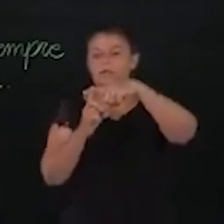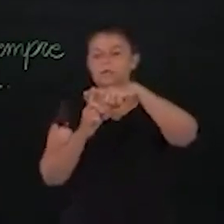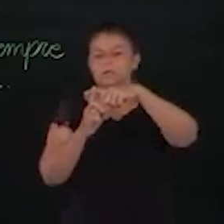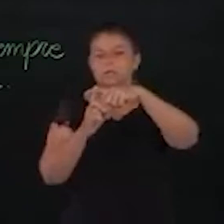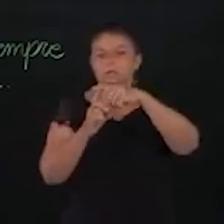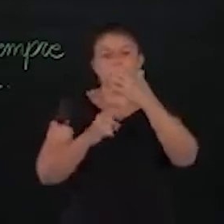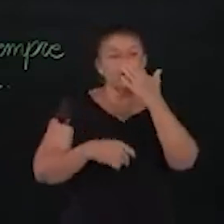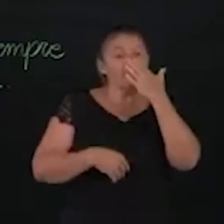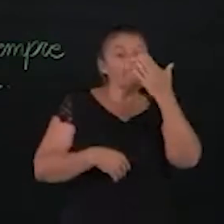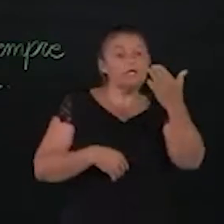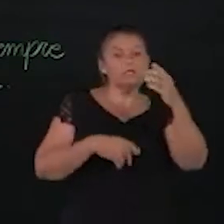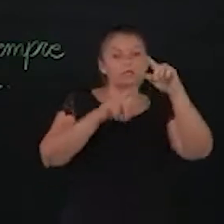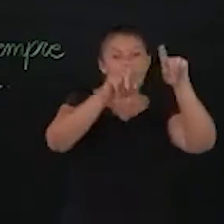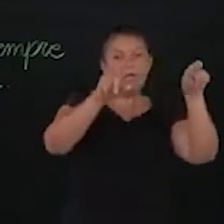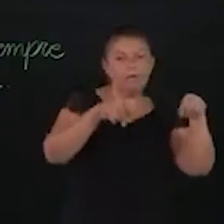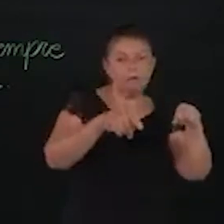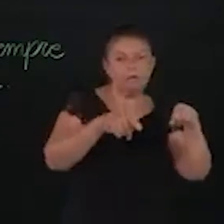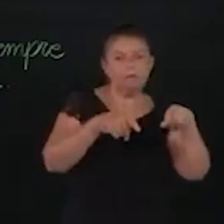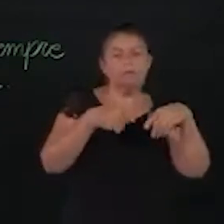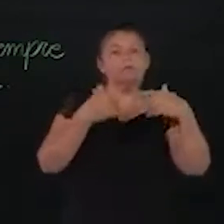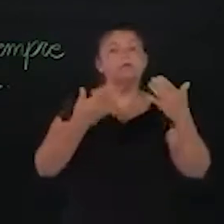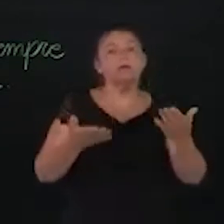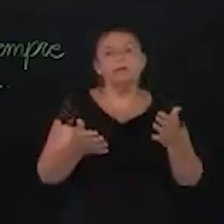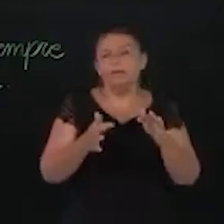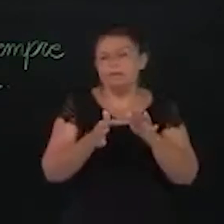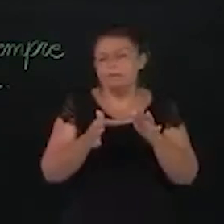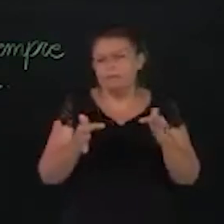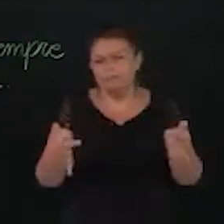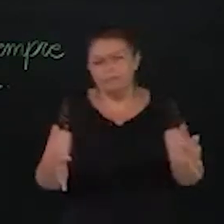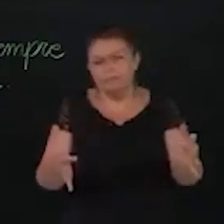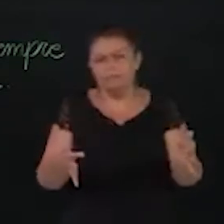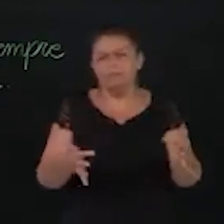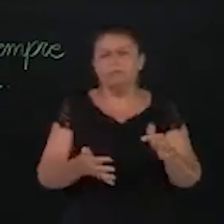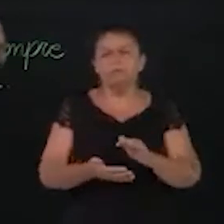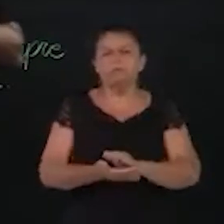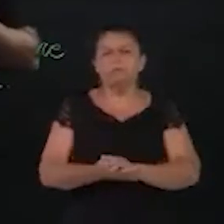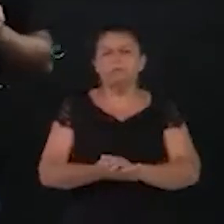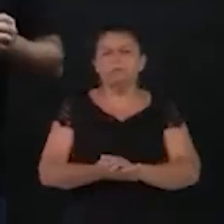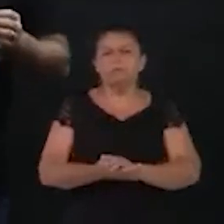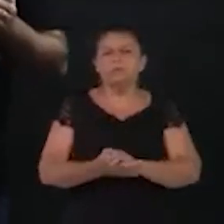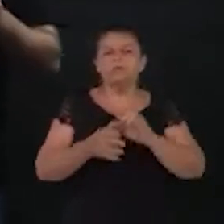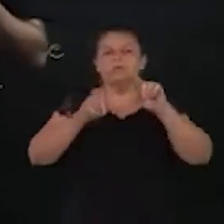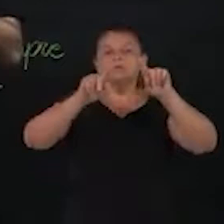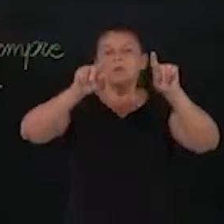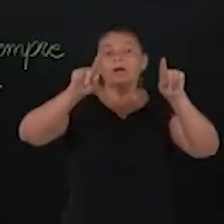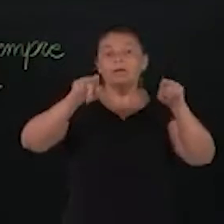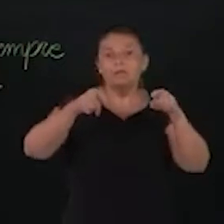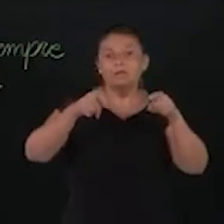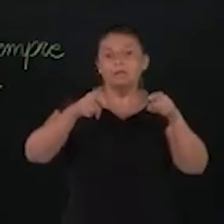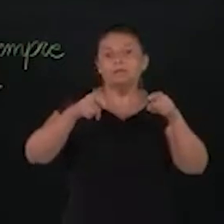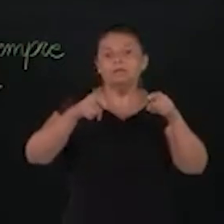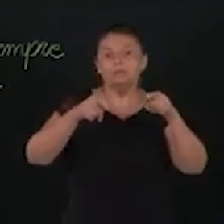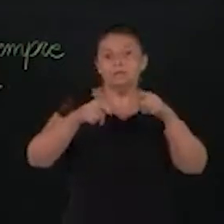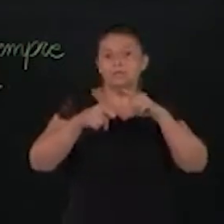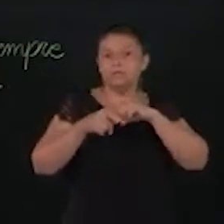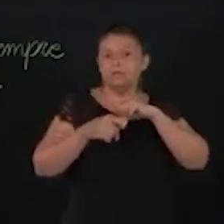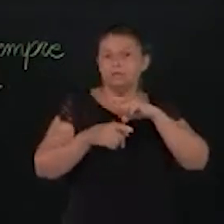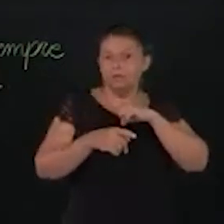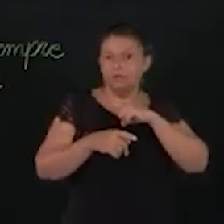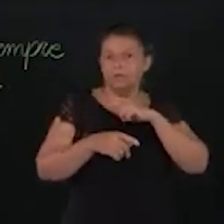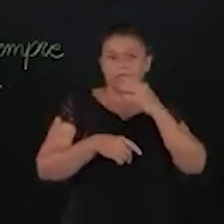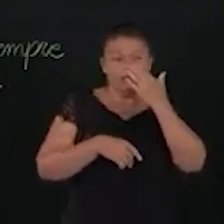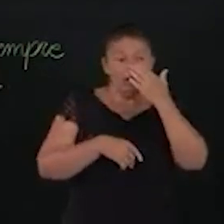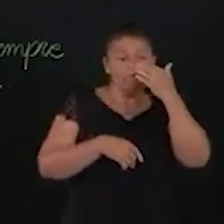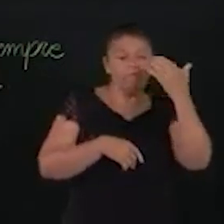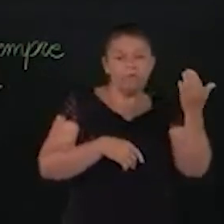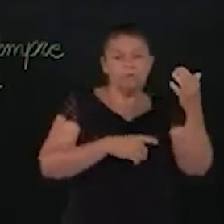à frente do parêntese. Aí nesse caso é simples. Quando os parênteses tiverem o seu sinal que